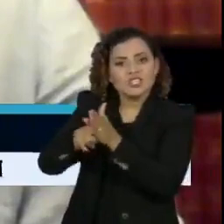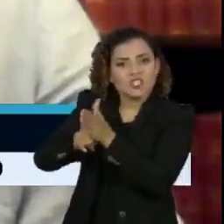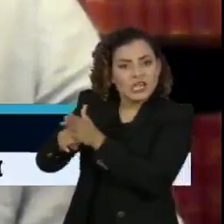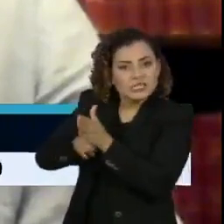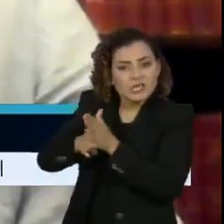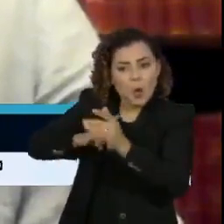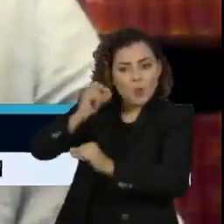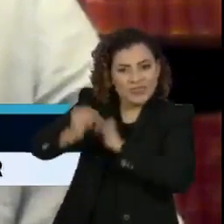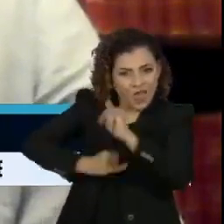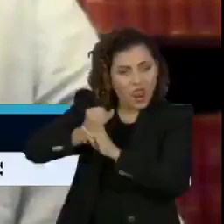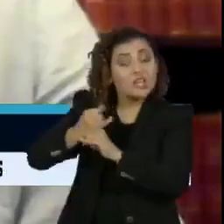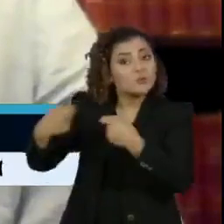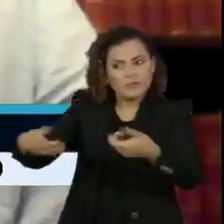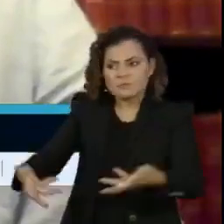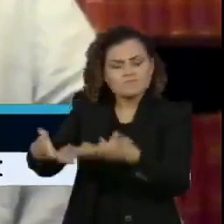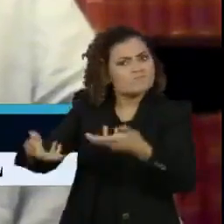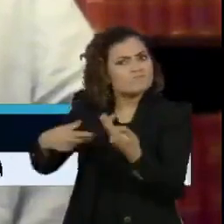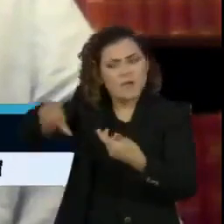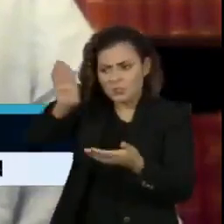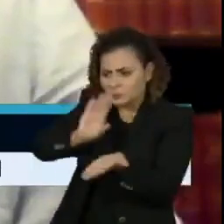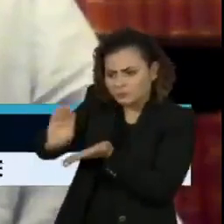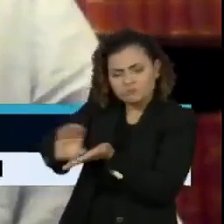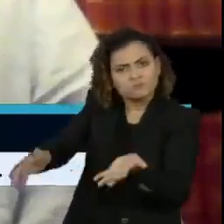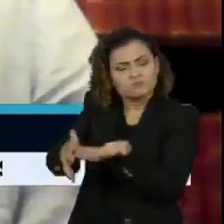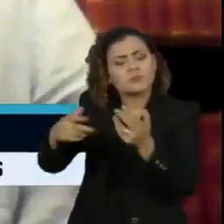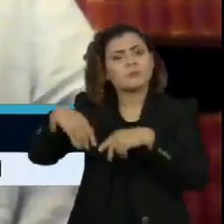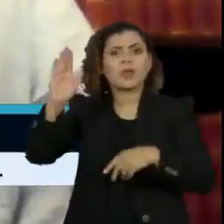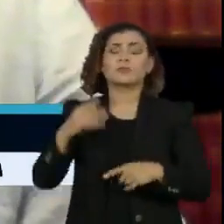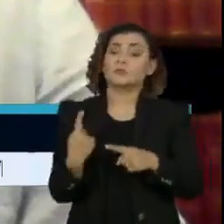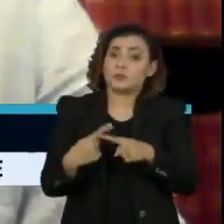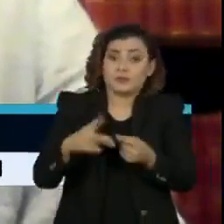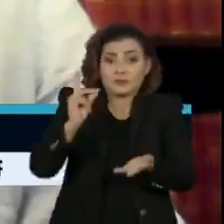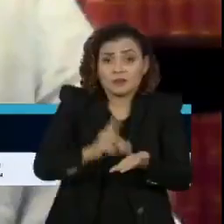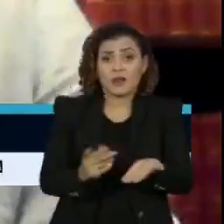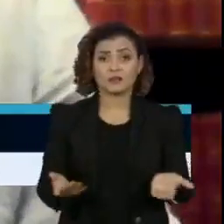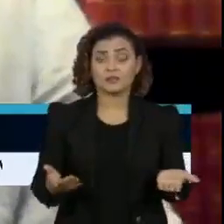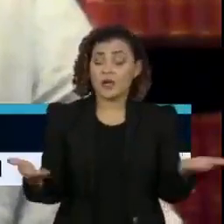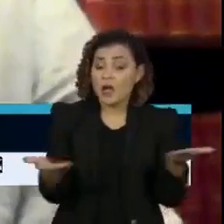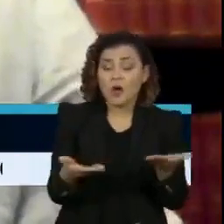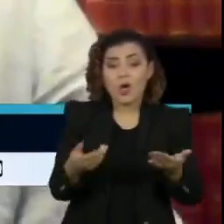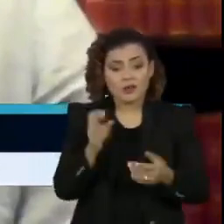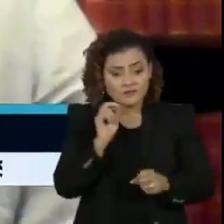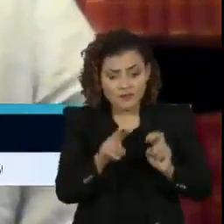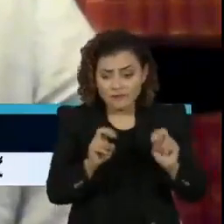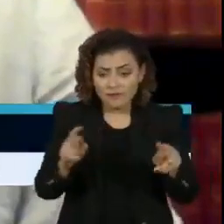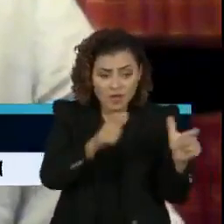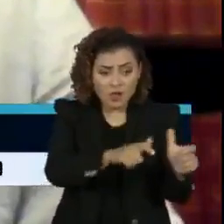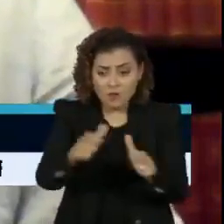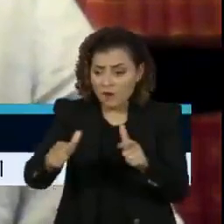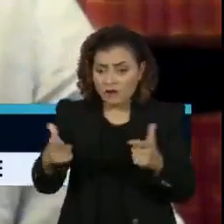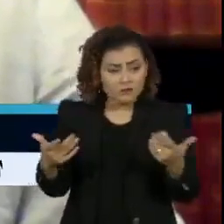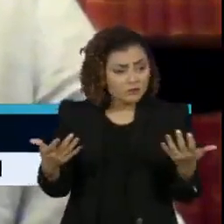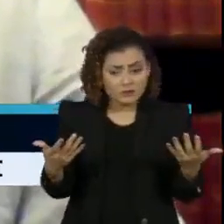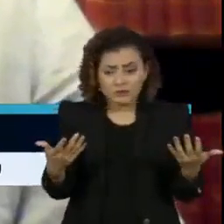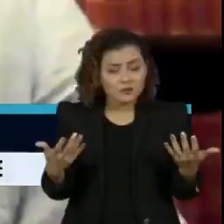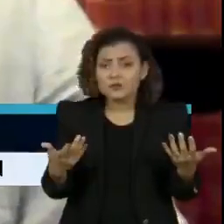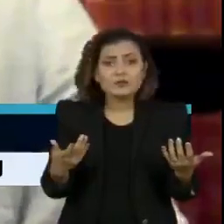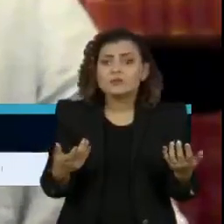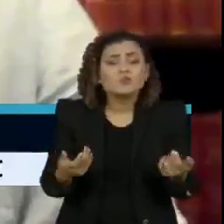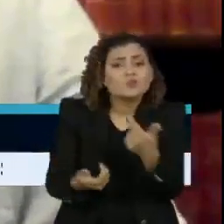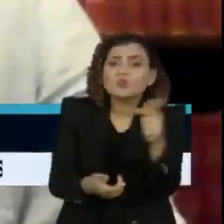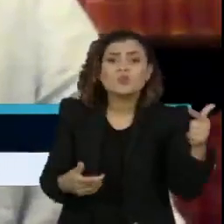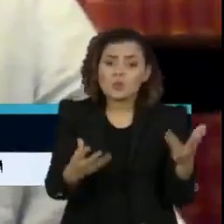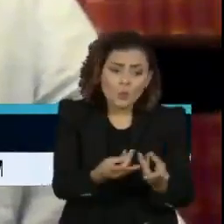temos pouquíssimos lugares com centros de perícias avançados e nesses pouquíssimos lugares, na grande maioria, não se